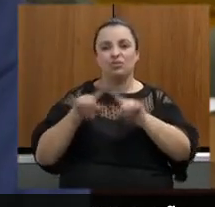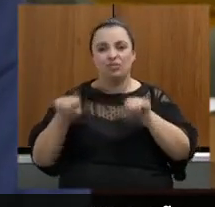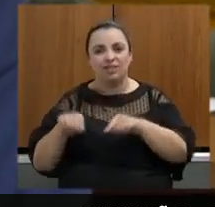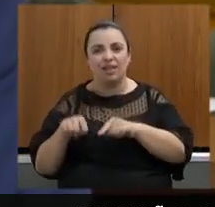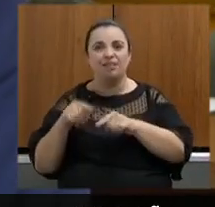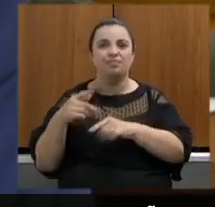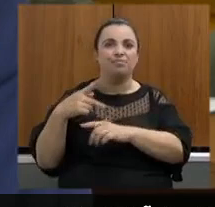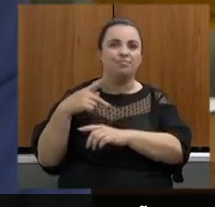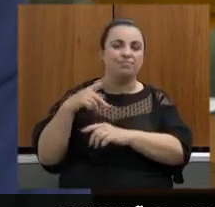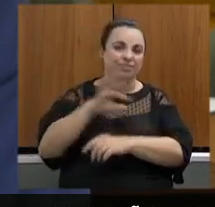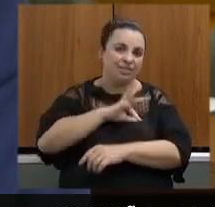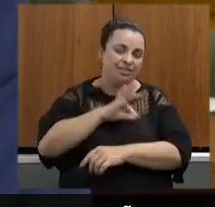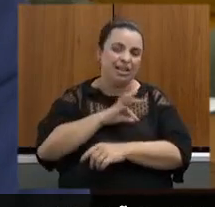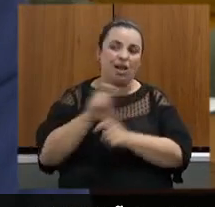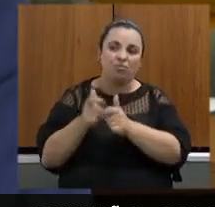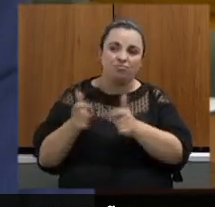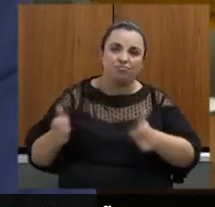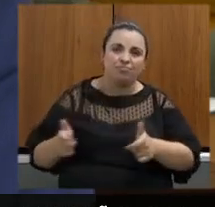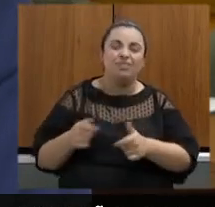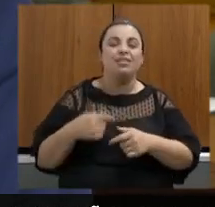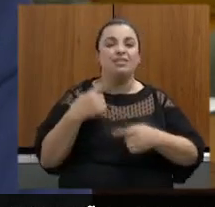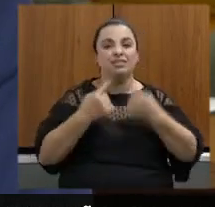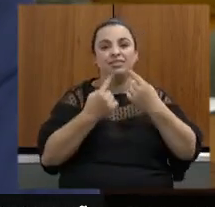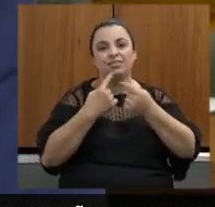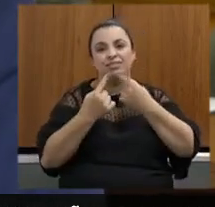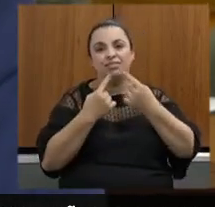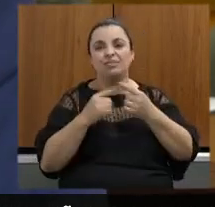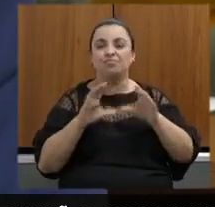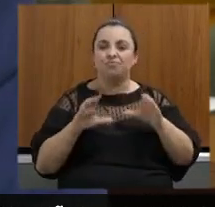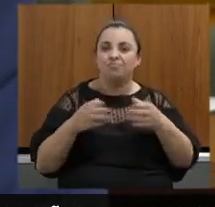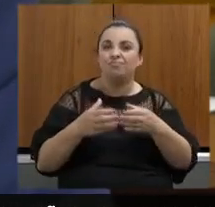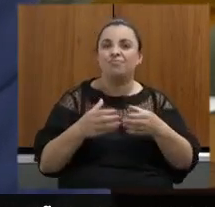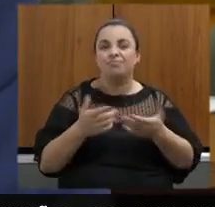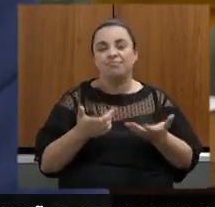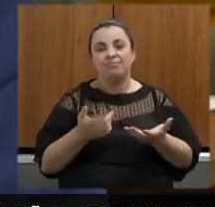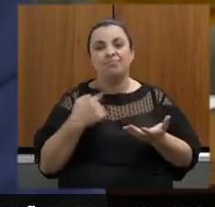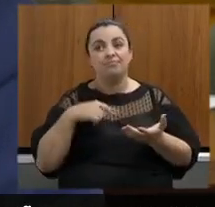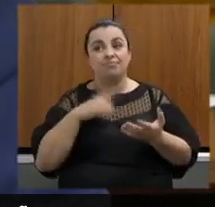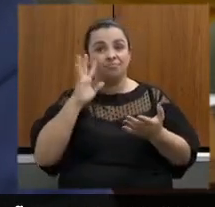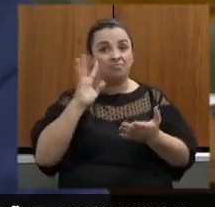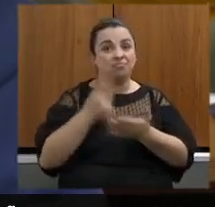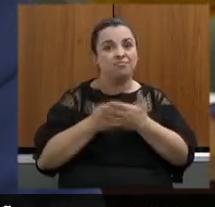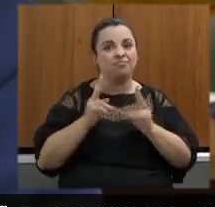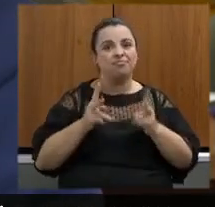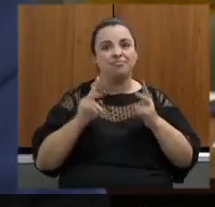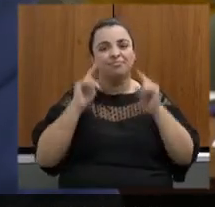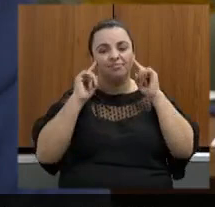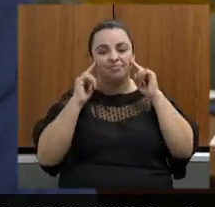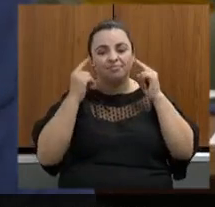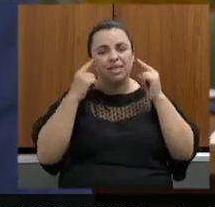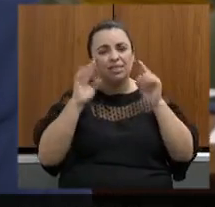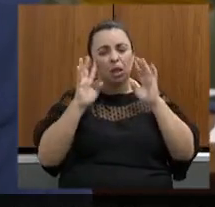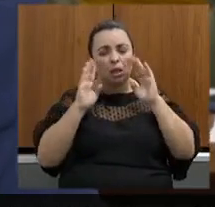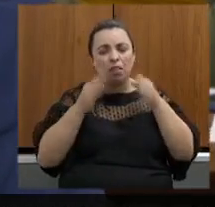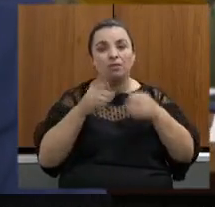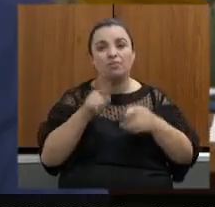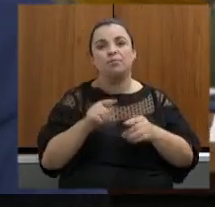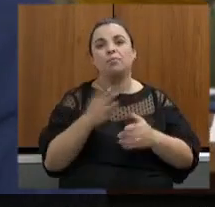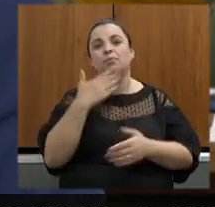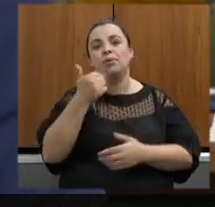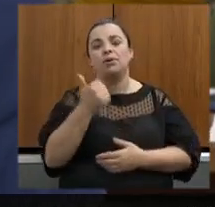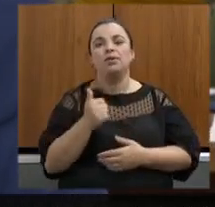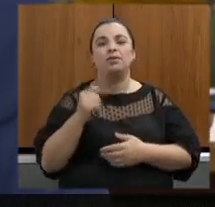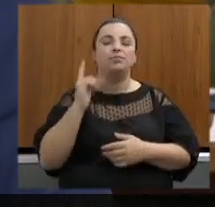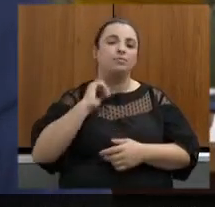do efetivo policial e discutimos de forma colegiada e decidimos sempre pensando no melhor para o estado de Minas Gerais